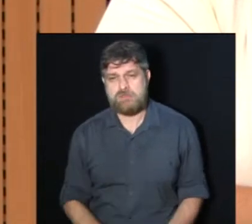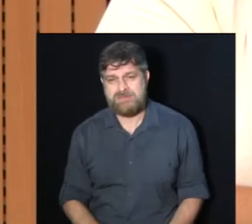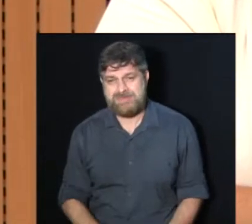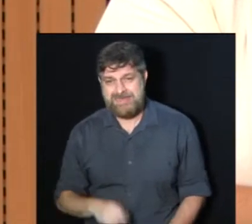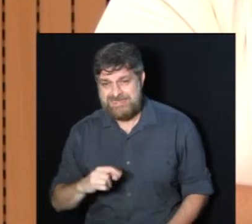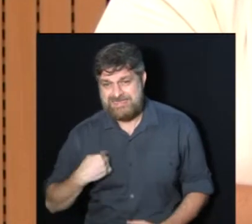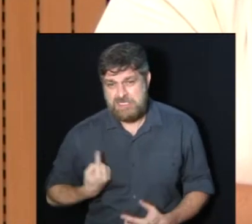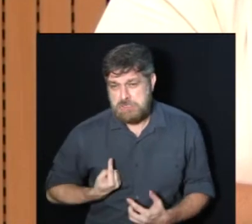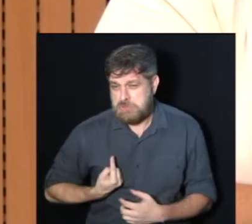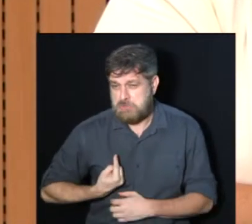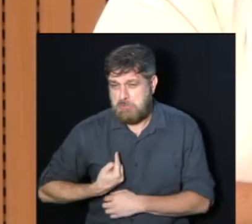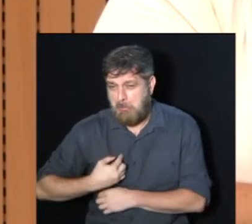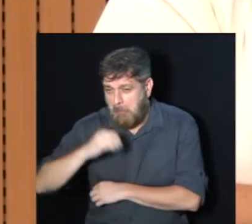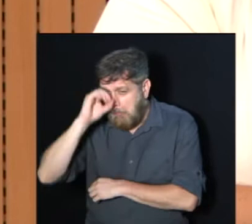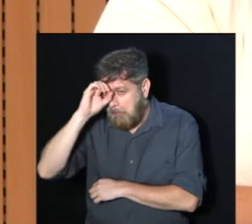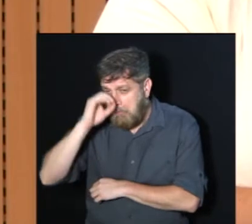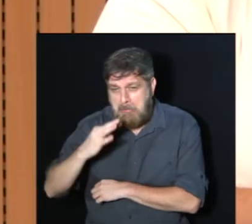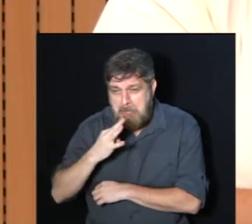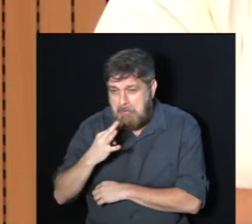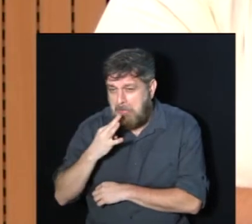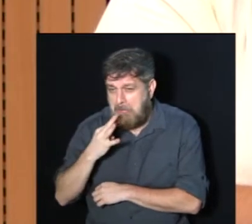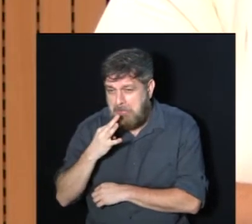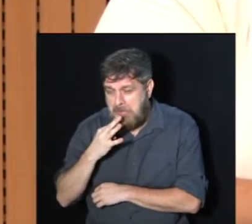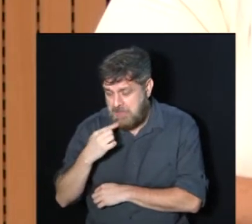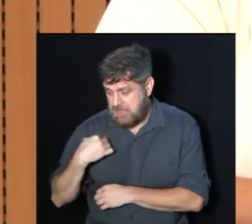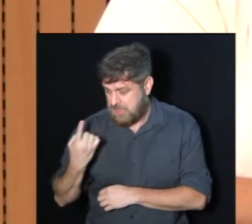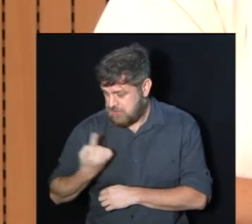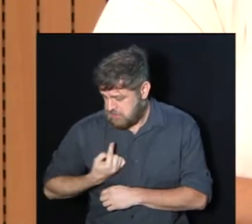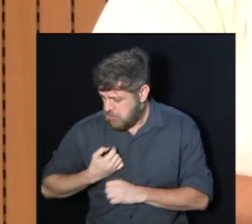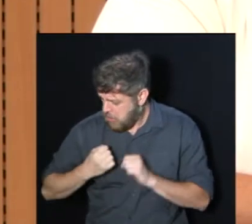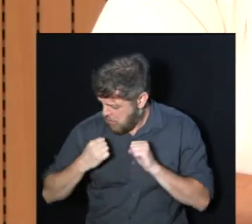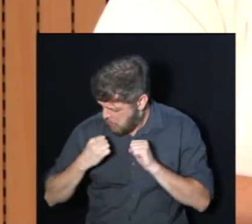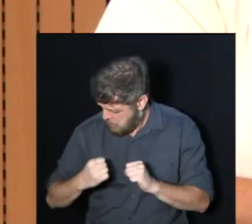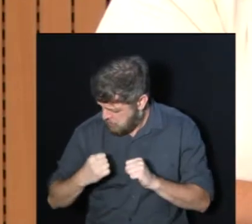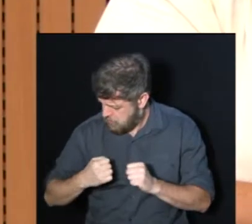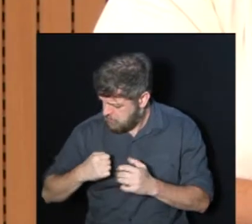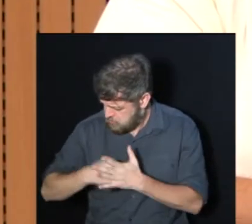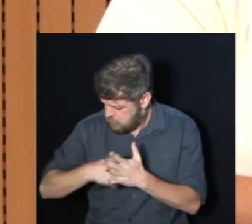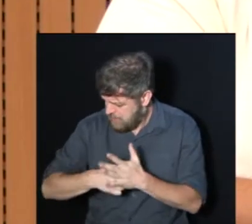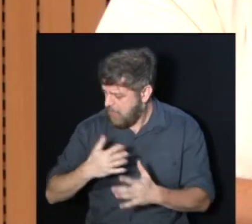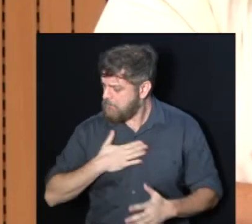o conhecimento e quando a gente não sabe que a gente pode ir em busca,